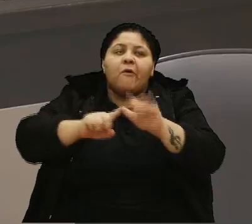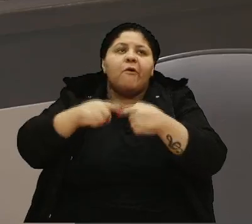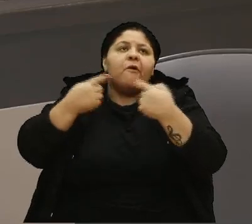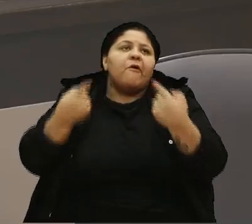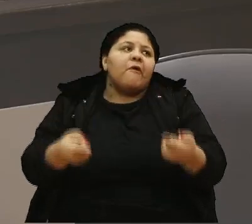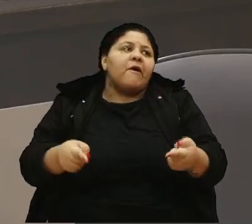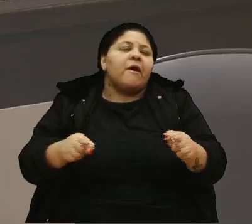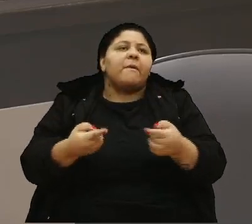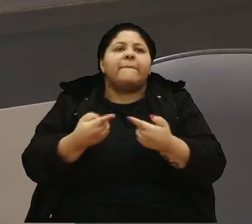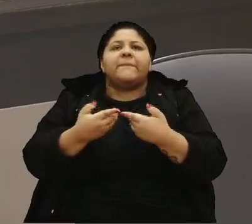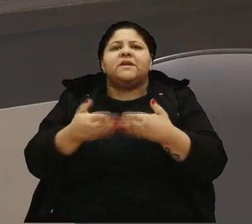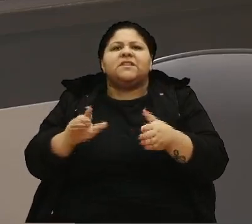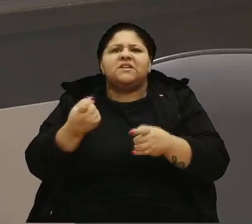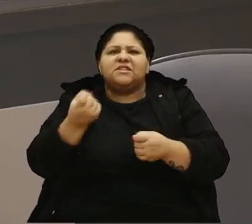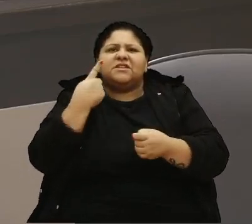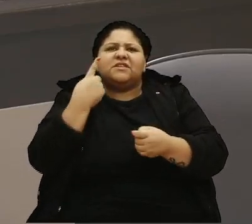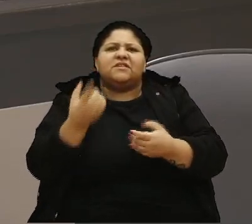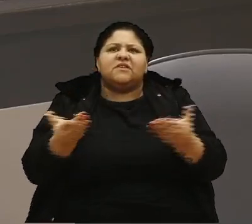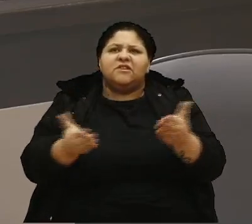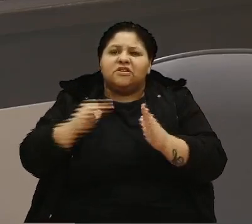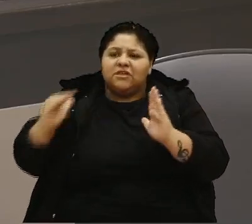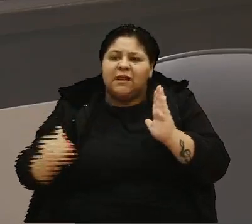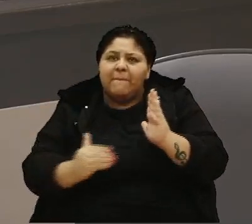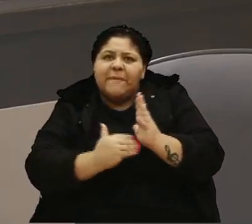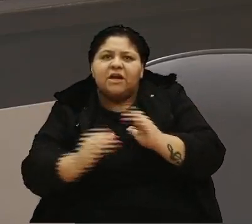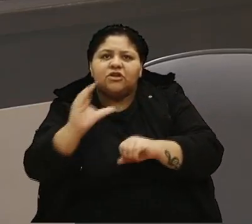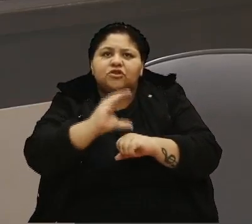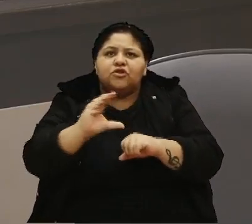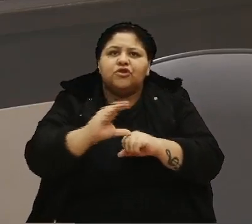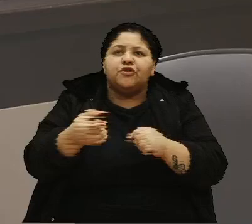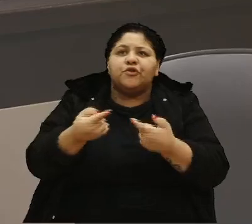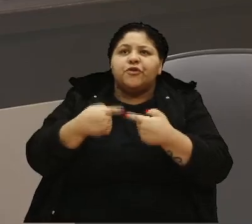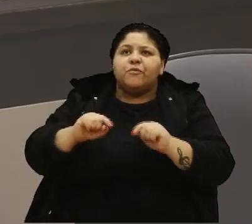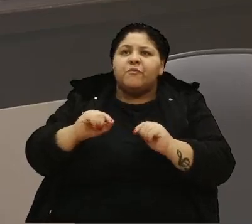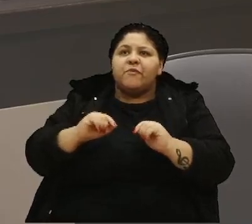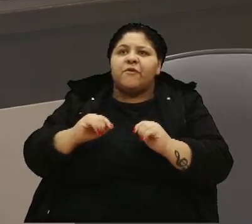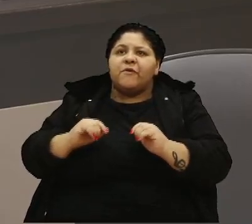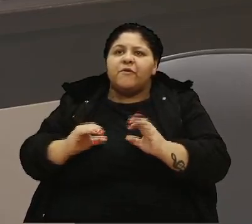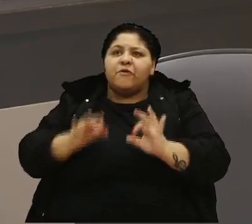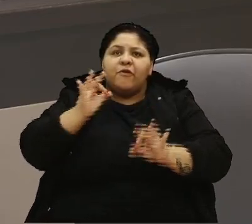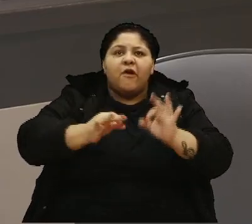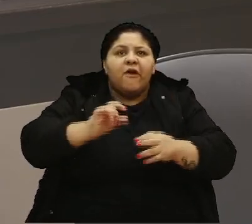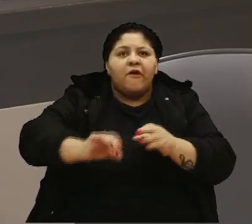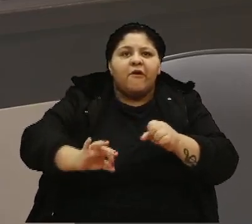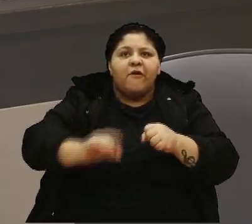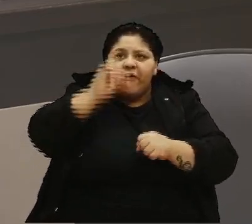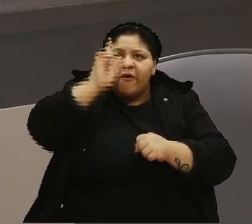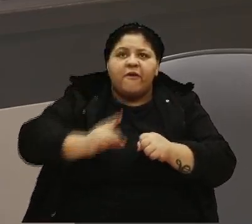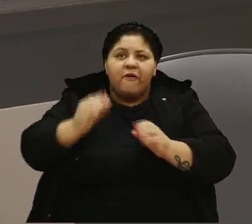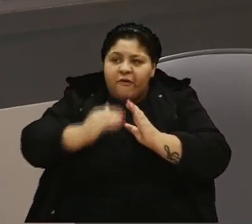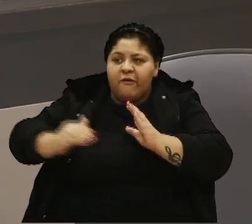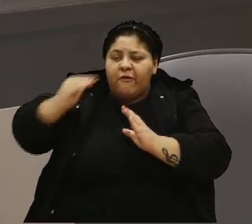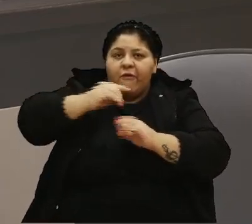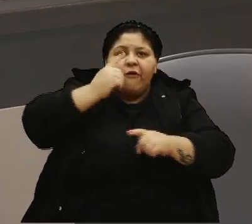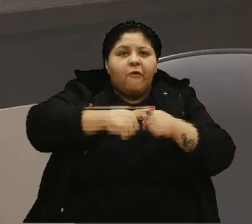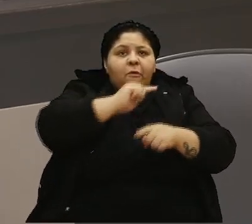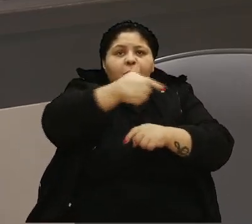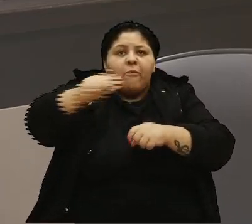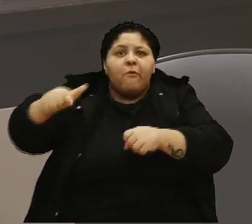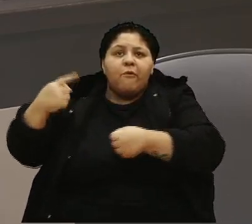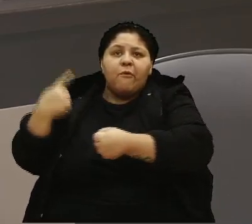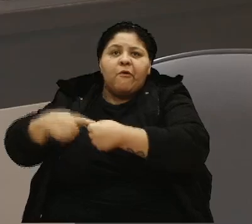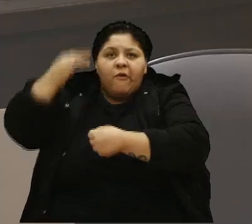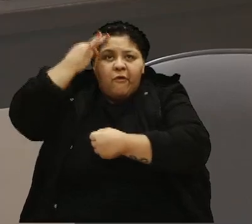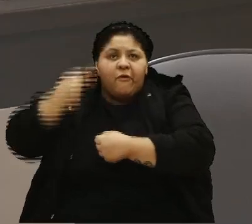um precedente, é estranho, a gente está abaixo da Constituição. Pois é, mas o precedente, a justiça, o direito é subjetivo, porque em outras cidades eles